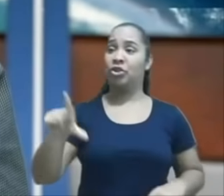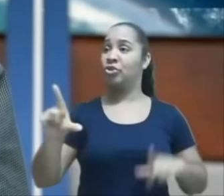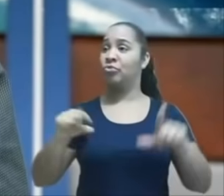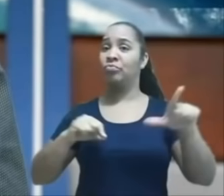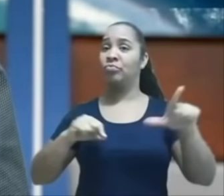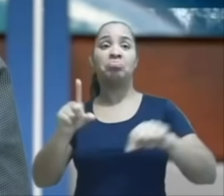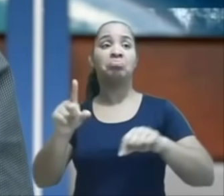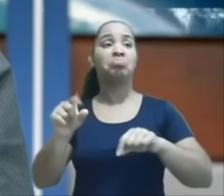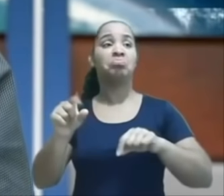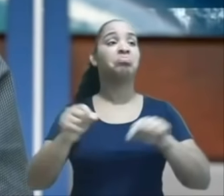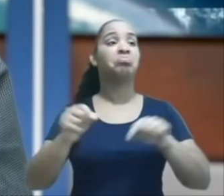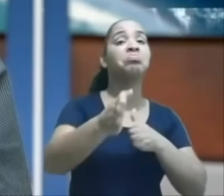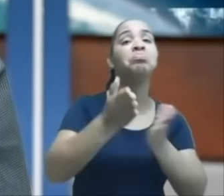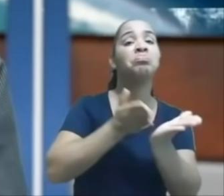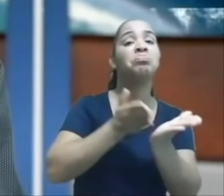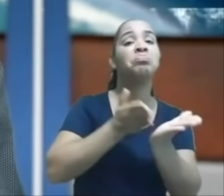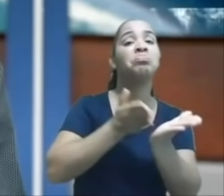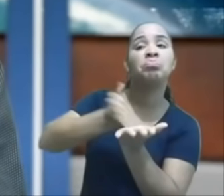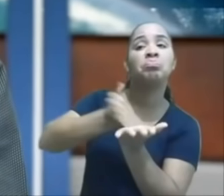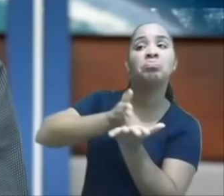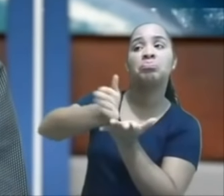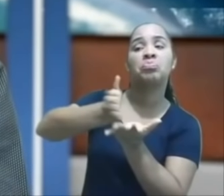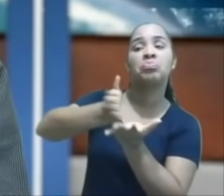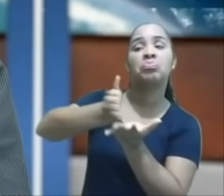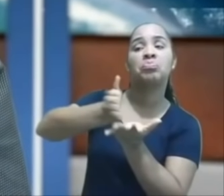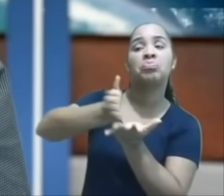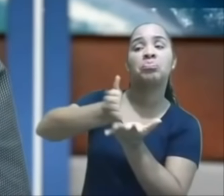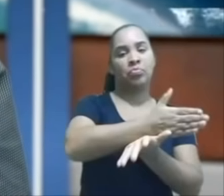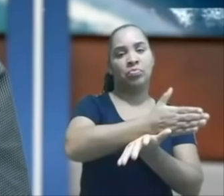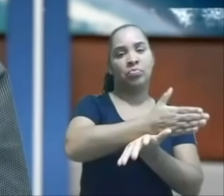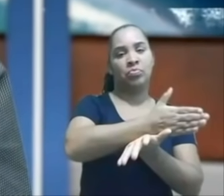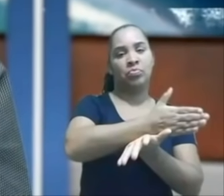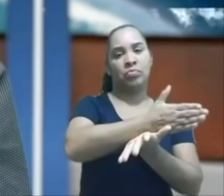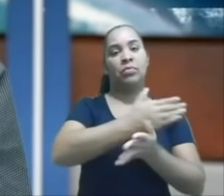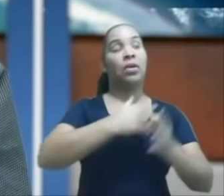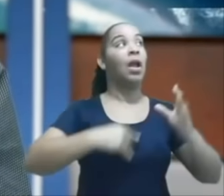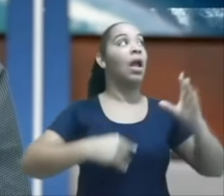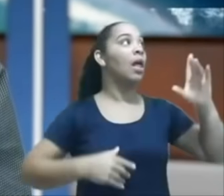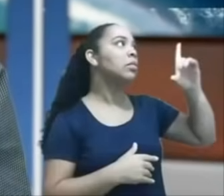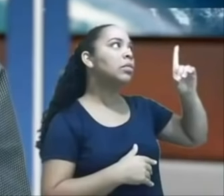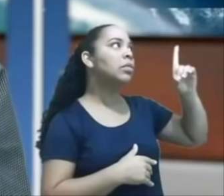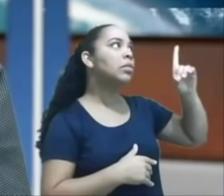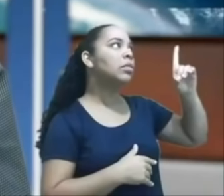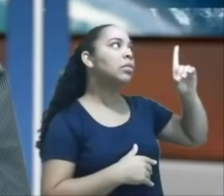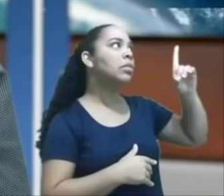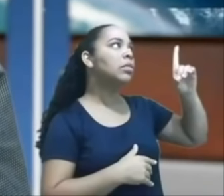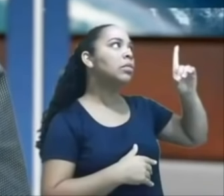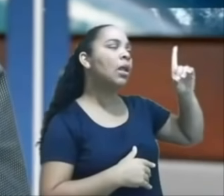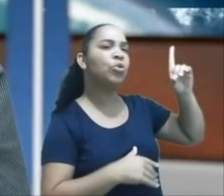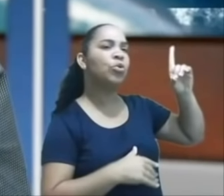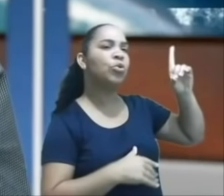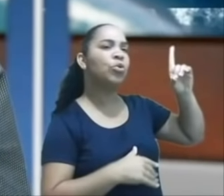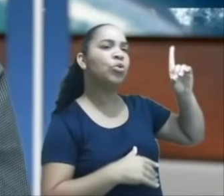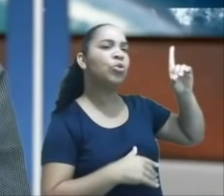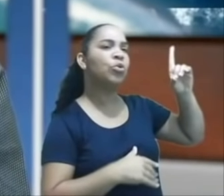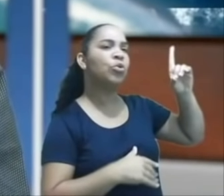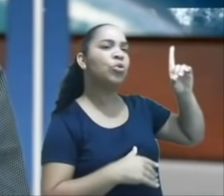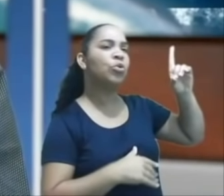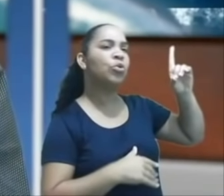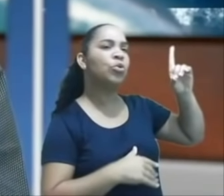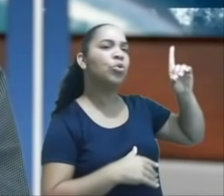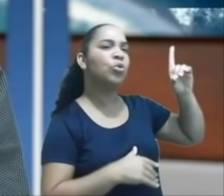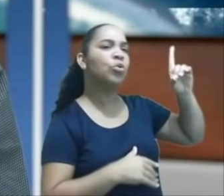apraz. Ele sabe que, através do tempo, nós volveremos à Terra, resgataremos o